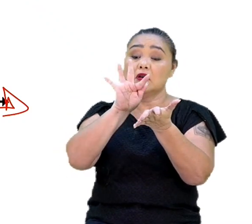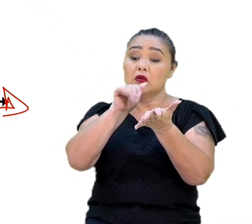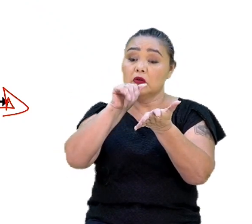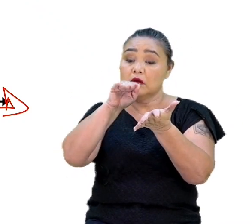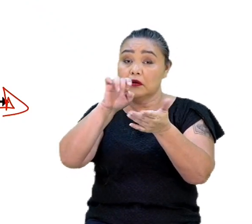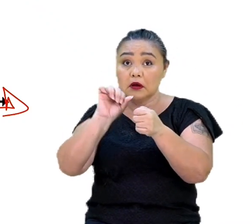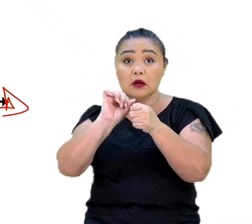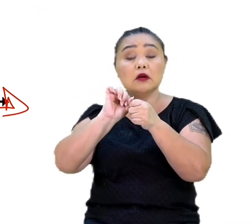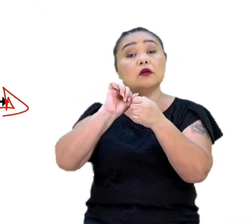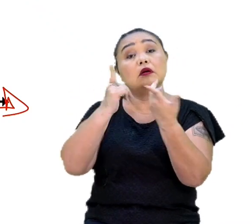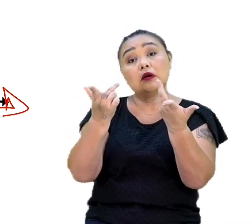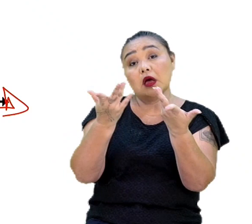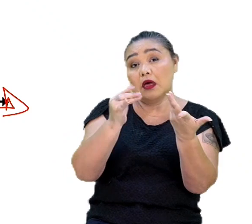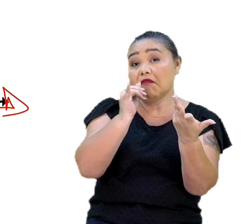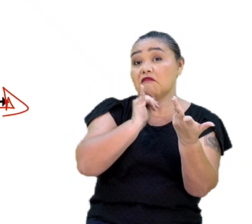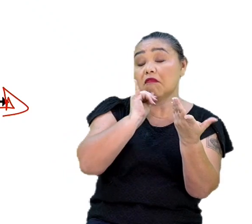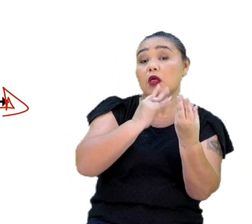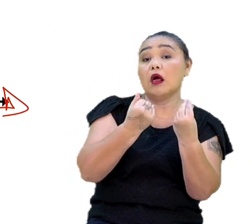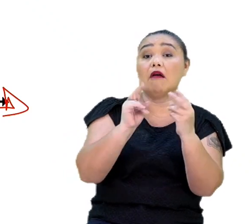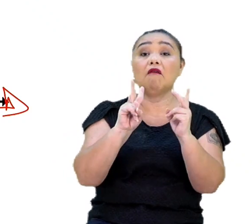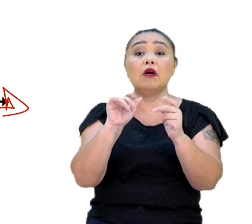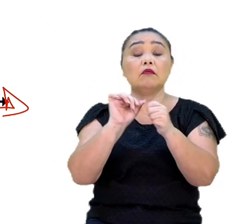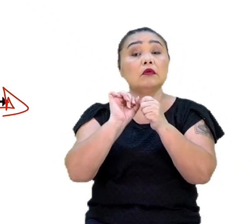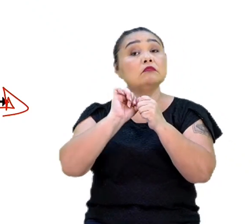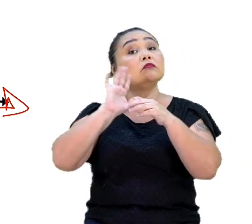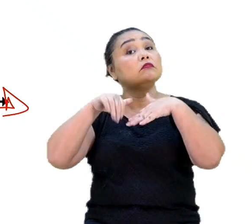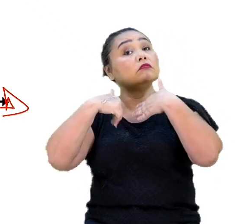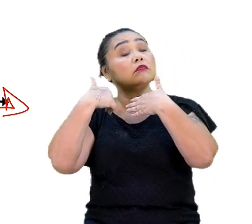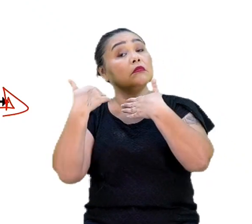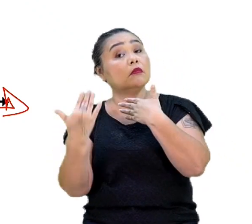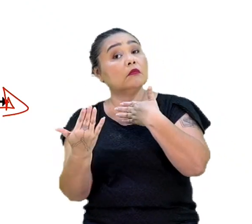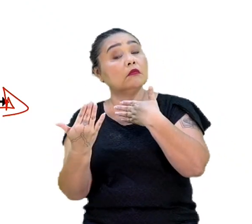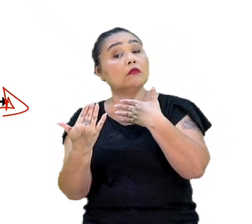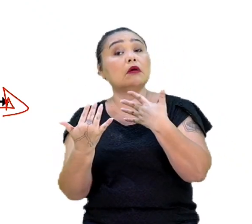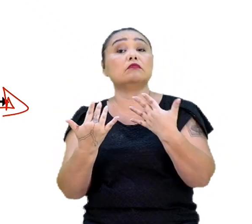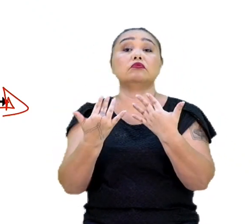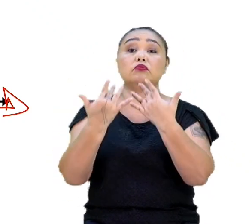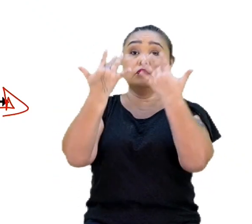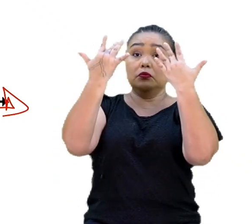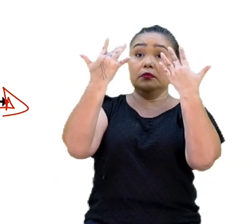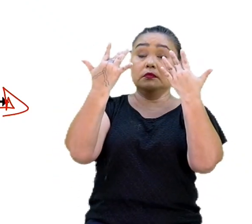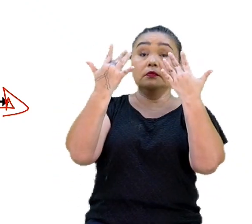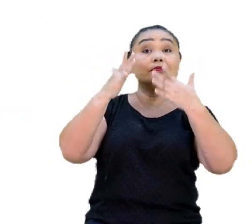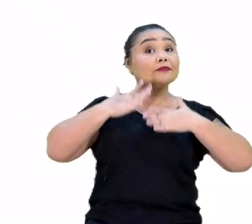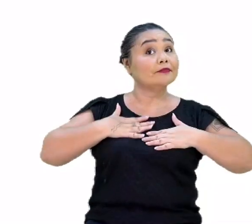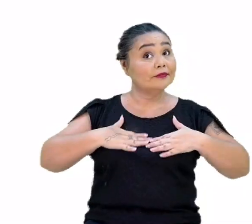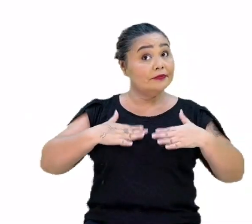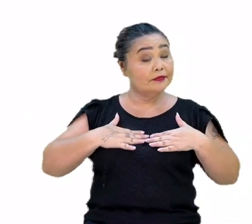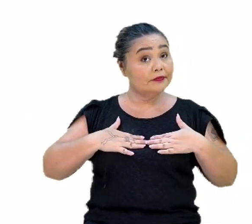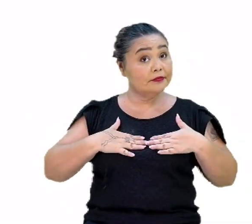exemplo, do líquido para o vapor, e aí a temperatura volta a subir. Tranquilo?